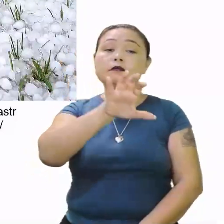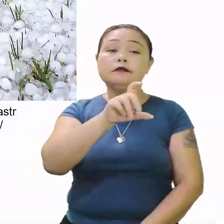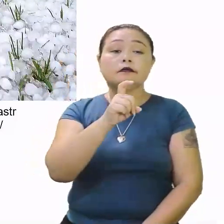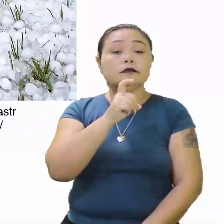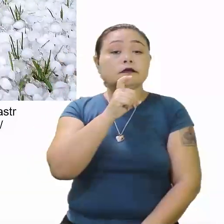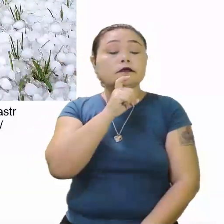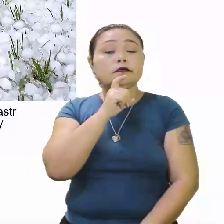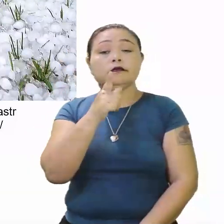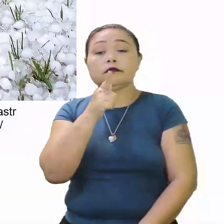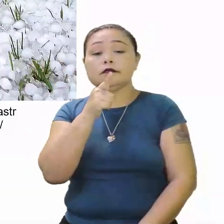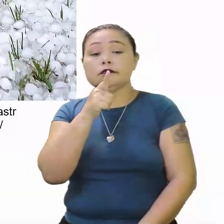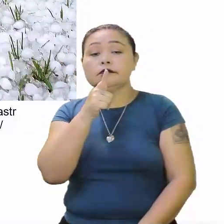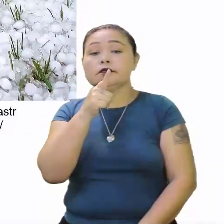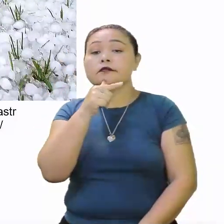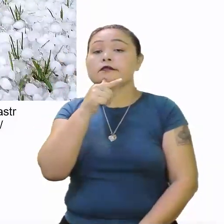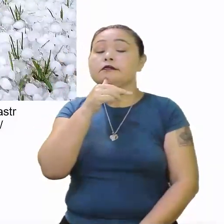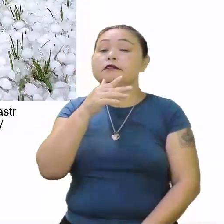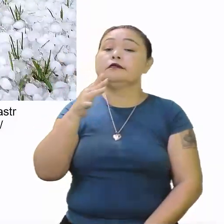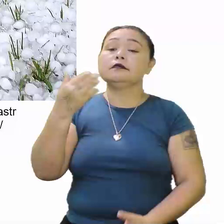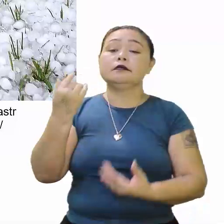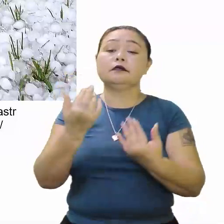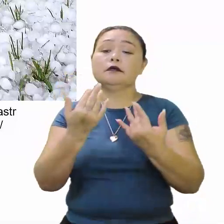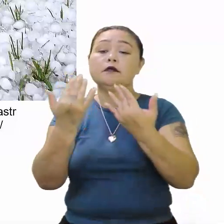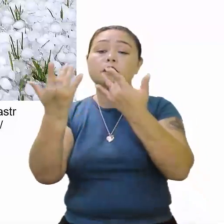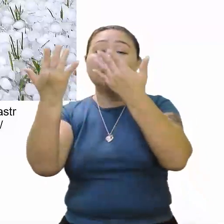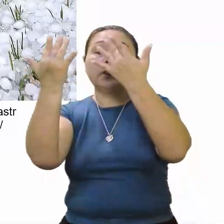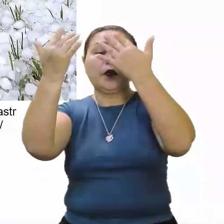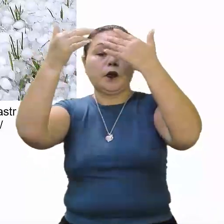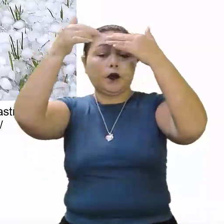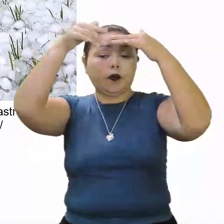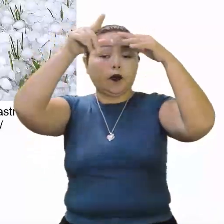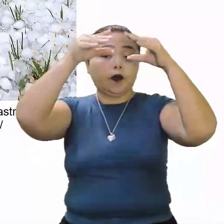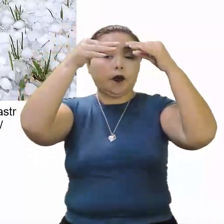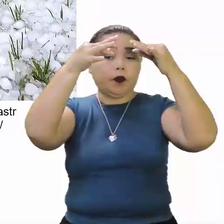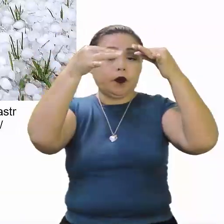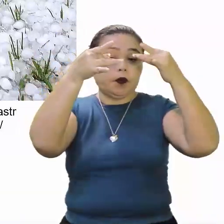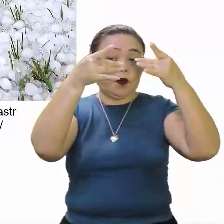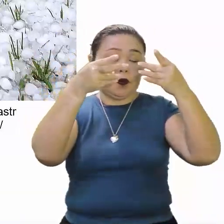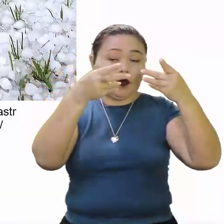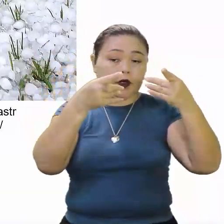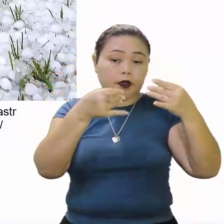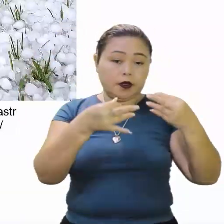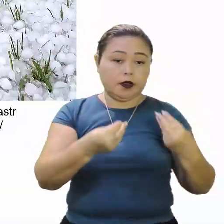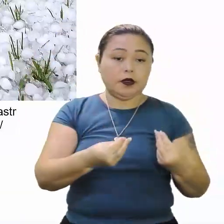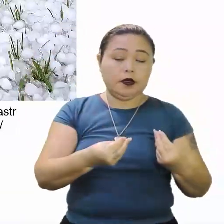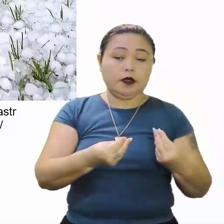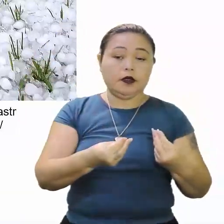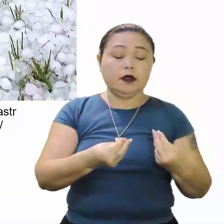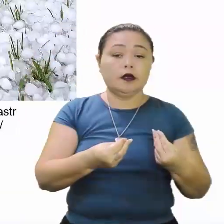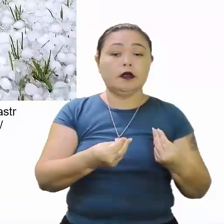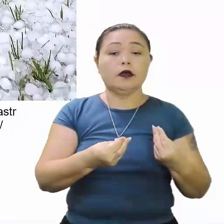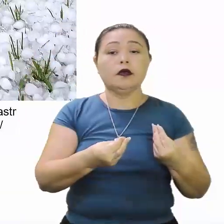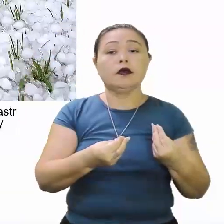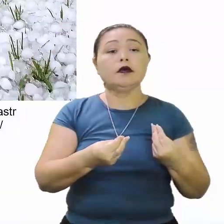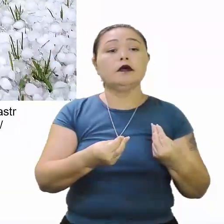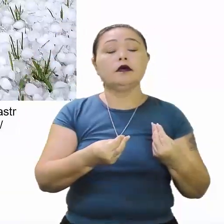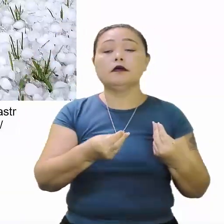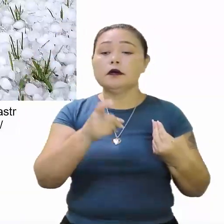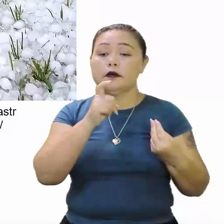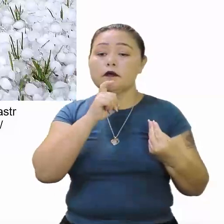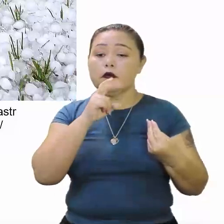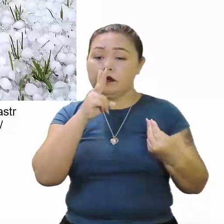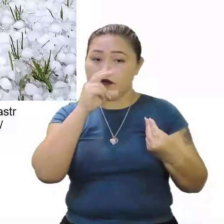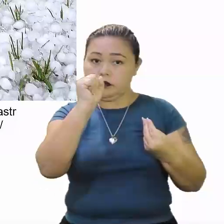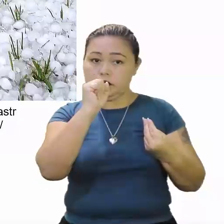água condensada, quando ela é condensada, quer dizer, passagem da fase gasosa para a líquida por resfriamento,